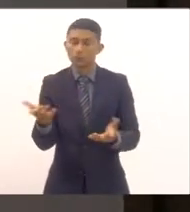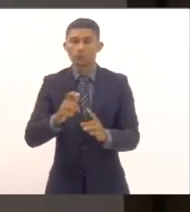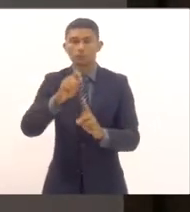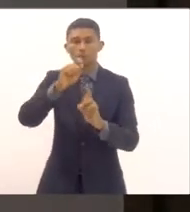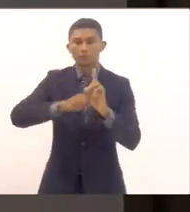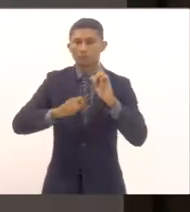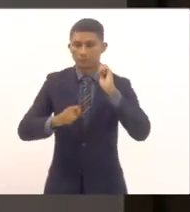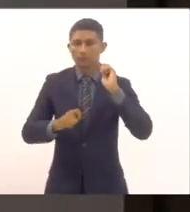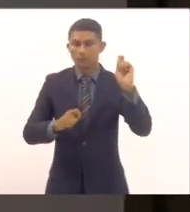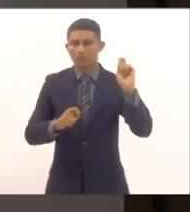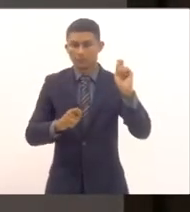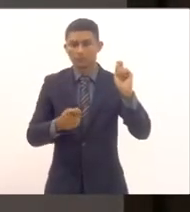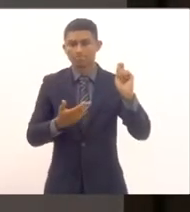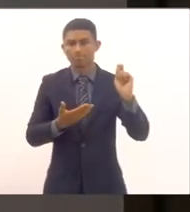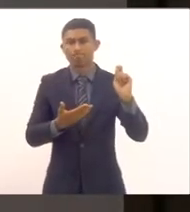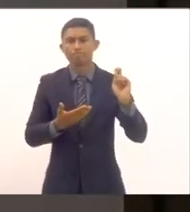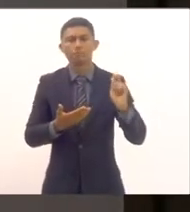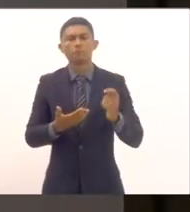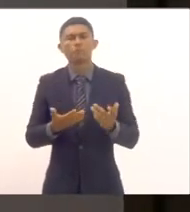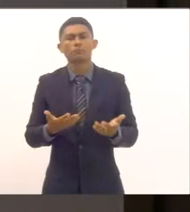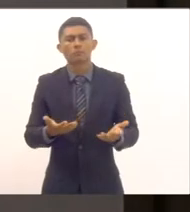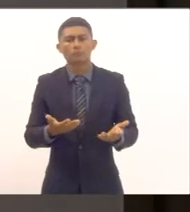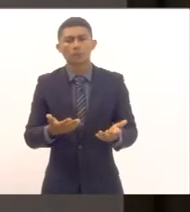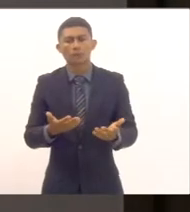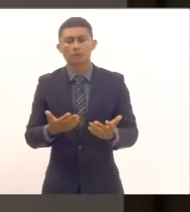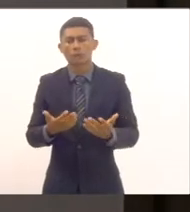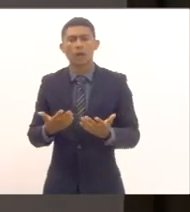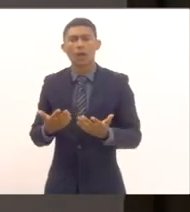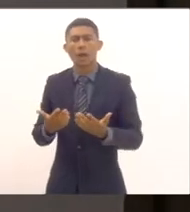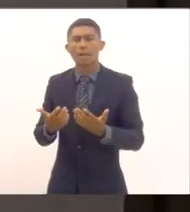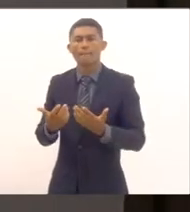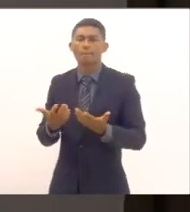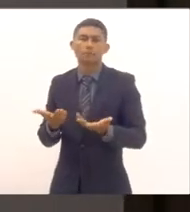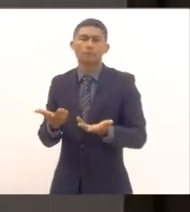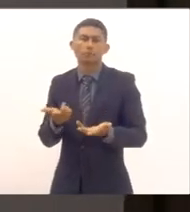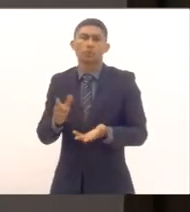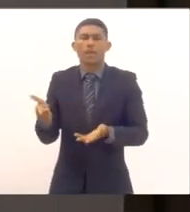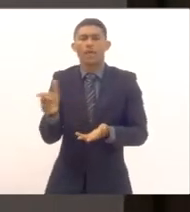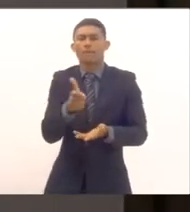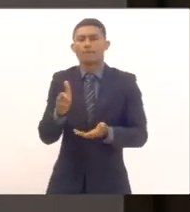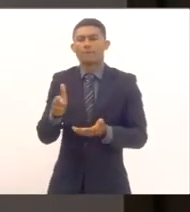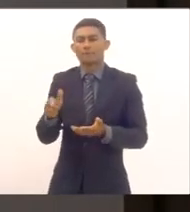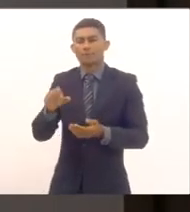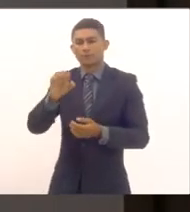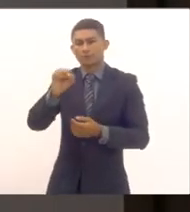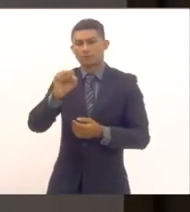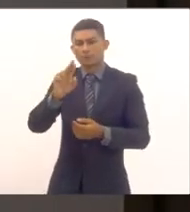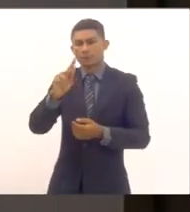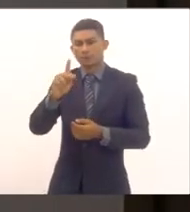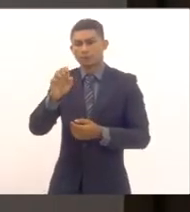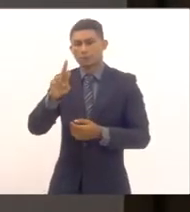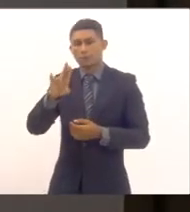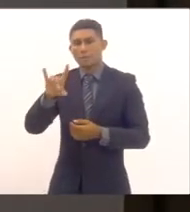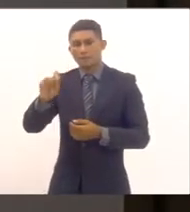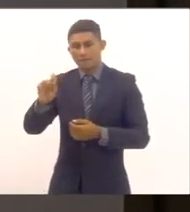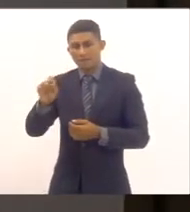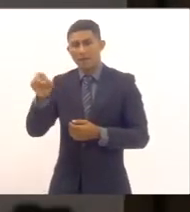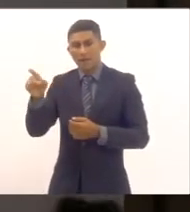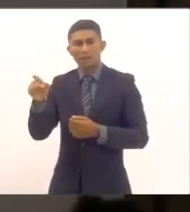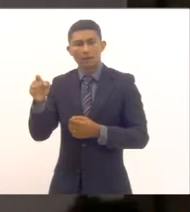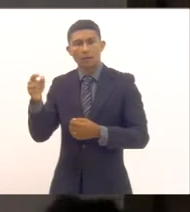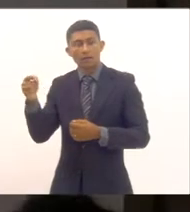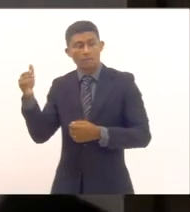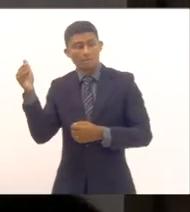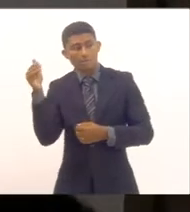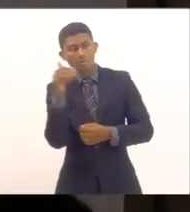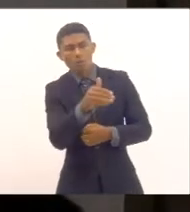abril nós não tivemos o apoio né não vou dizer não acolheu a SuperVia não operou nessas nessa do pela sua cara